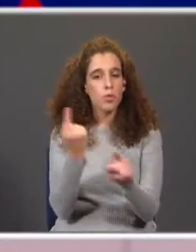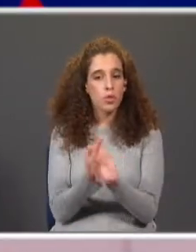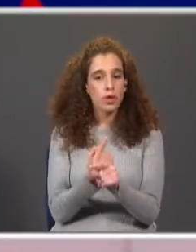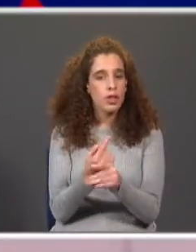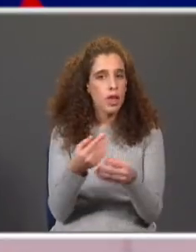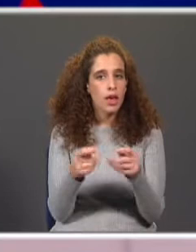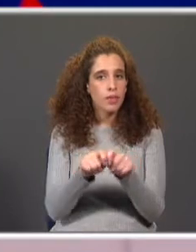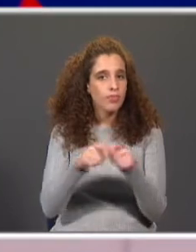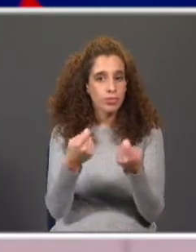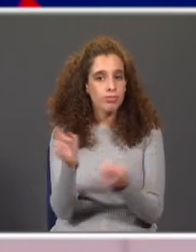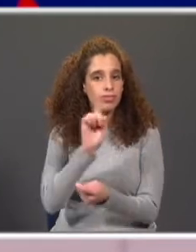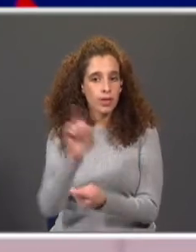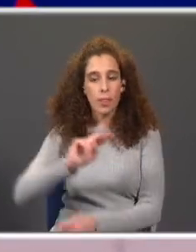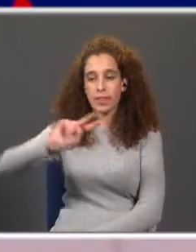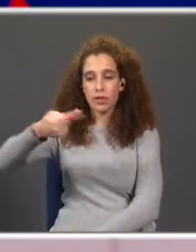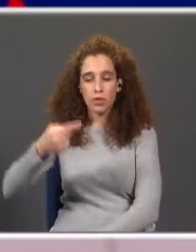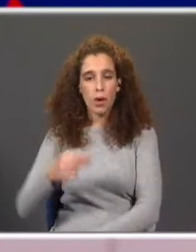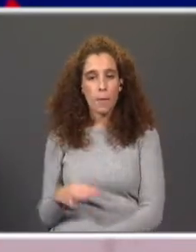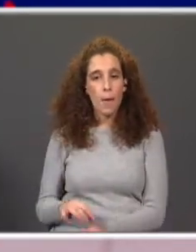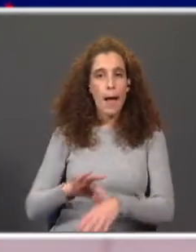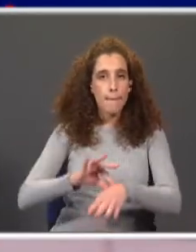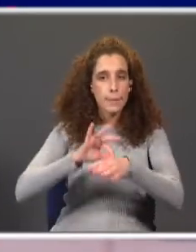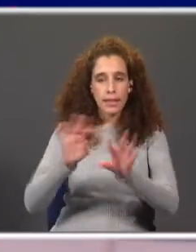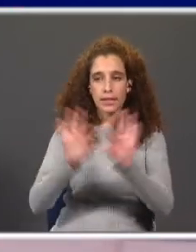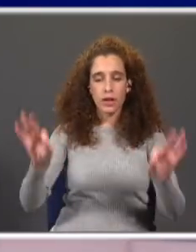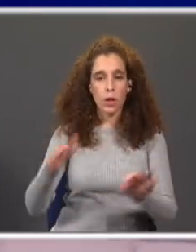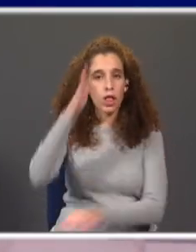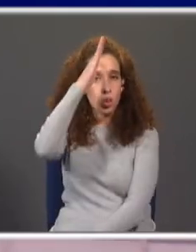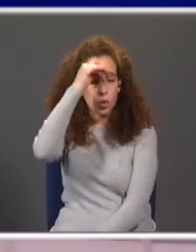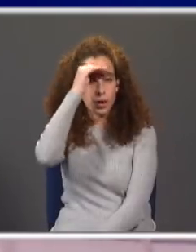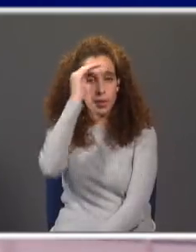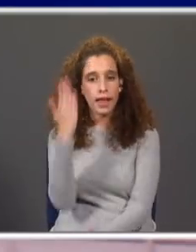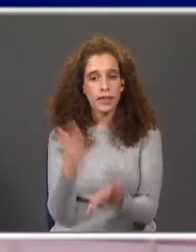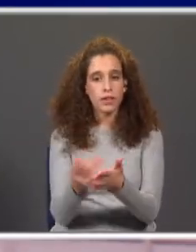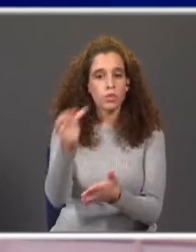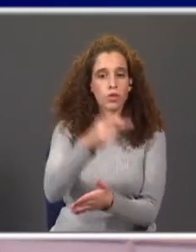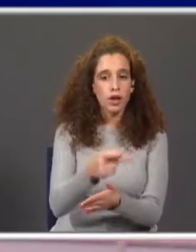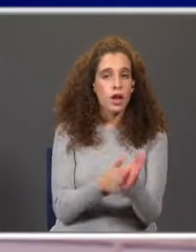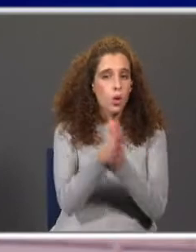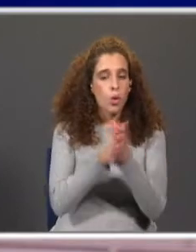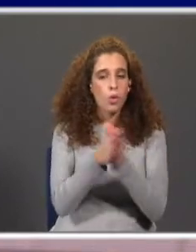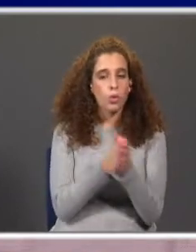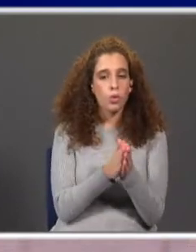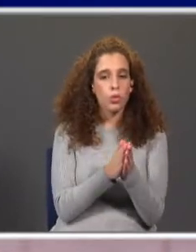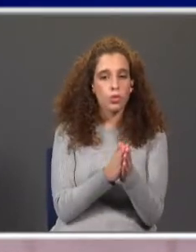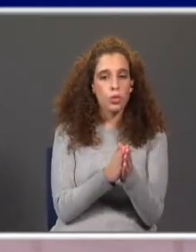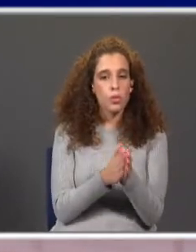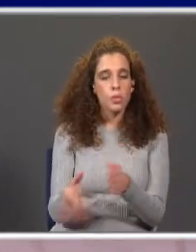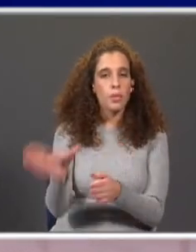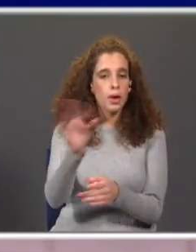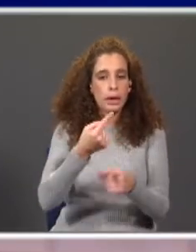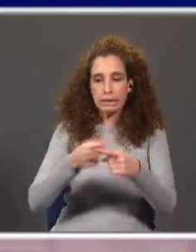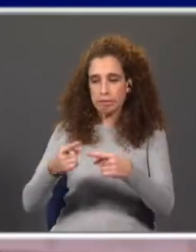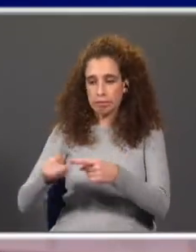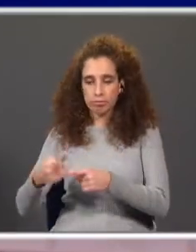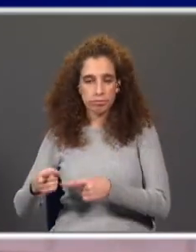degradem. Isto é, transformam a pele tal como ela vem do animal até ela chegar e ser usada para os mais diversos fins.